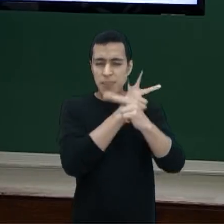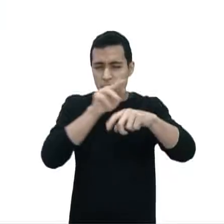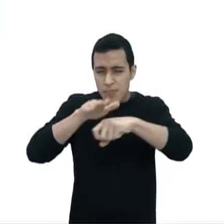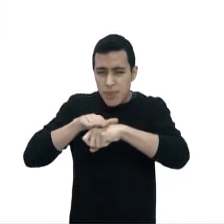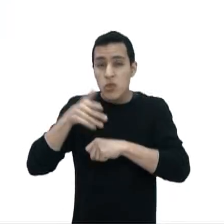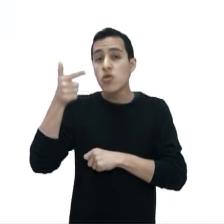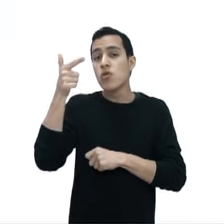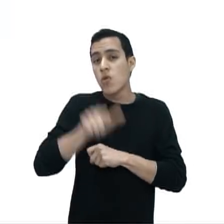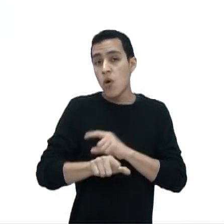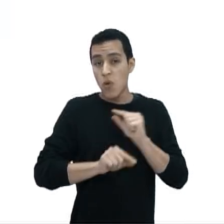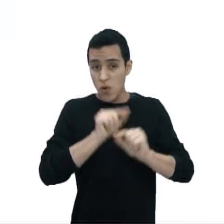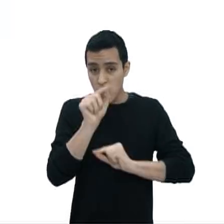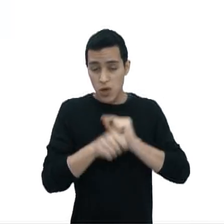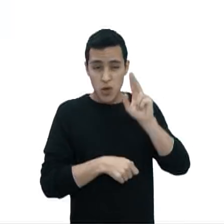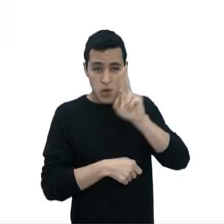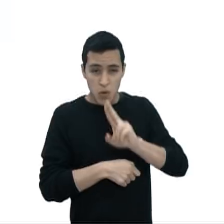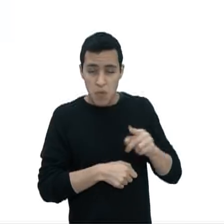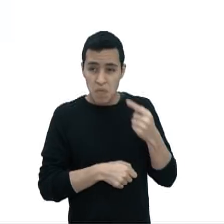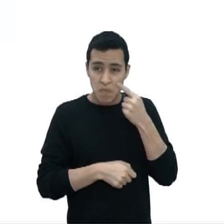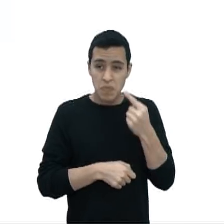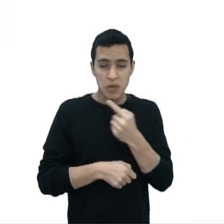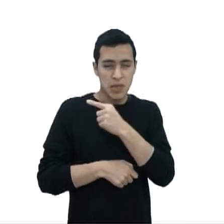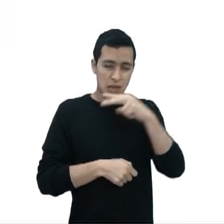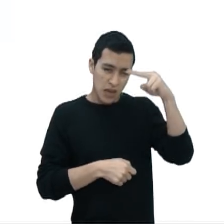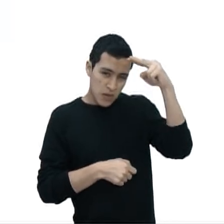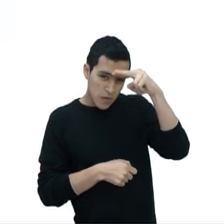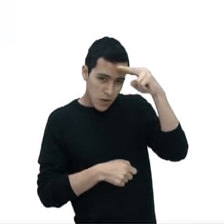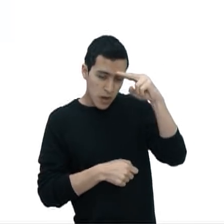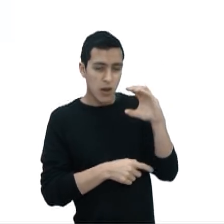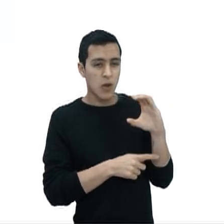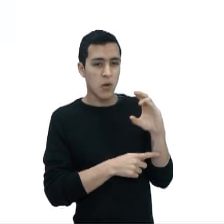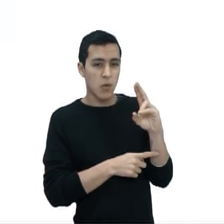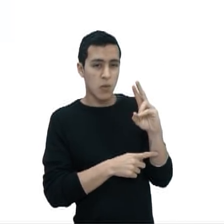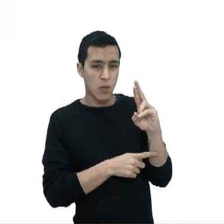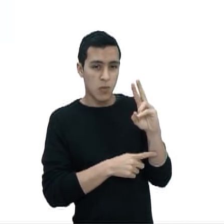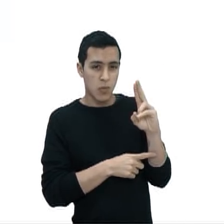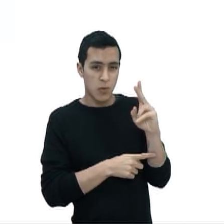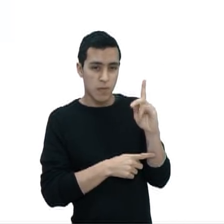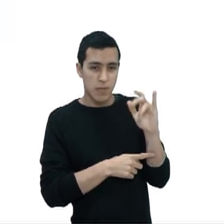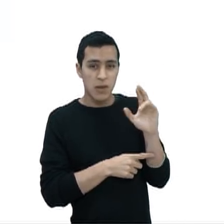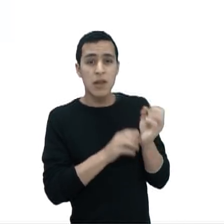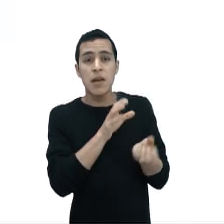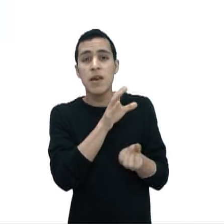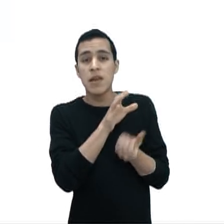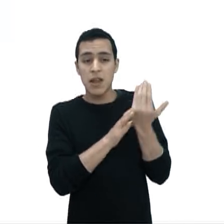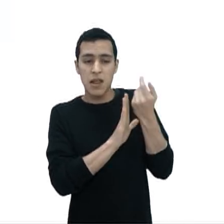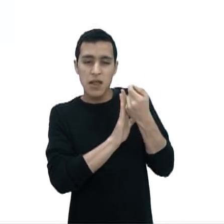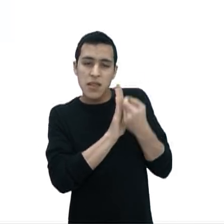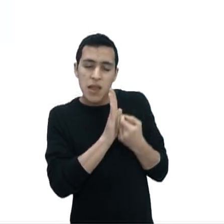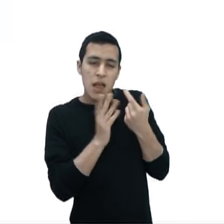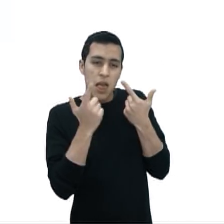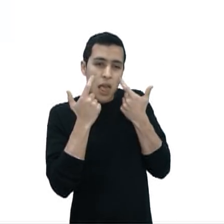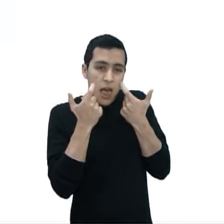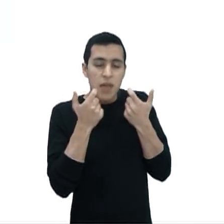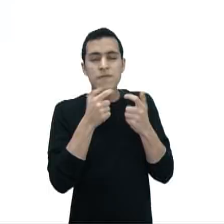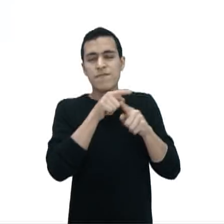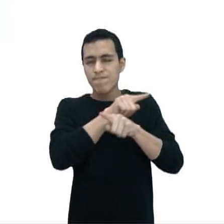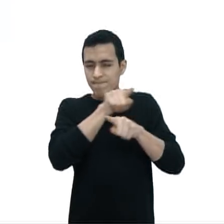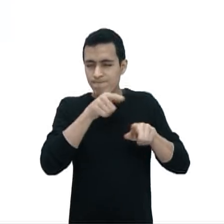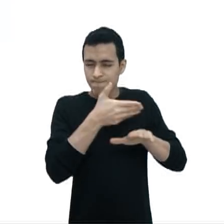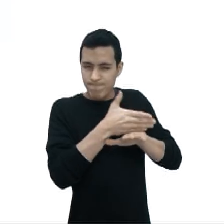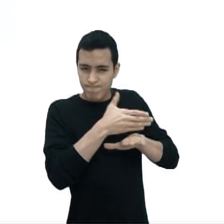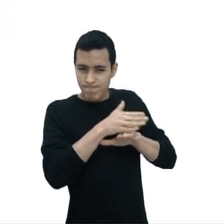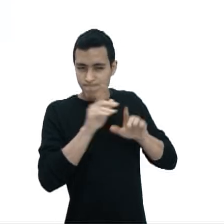vamos lá. Utilize-se da lenda do Curupira para criar um texto dramático, né? Então agora que vocês vão fazer esse treinamento conforme